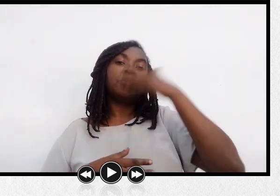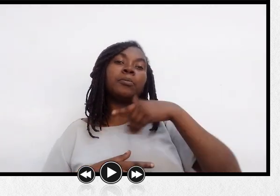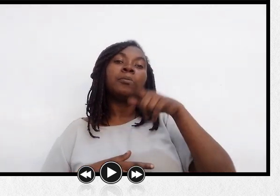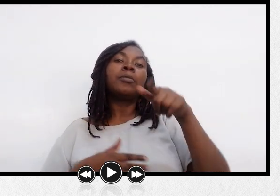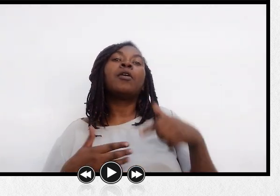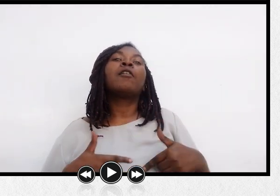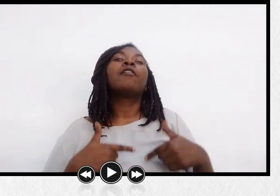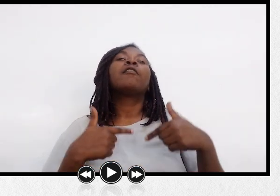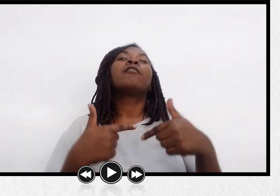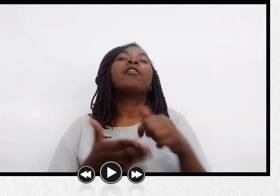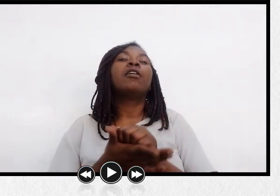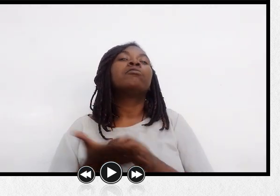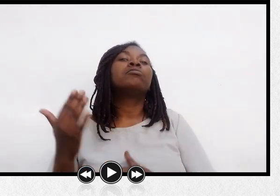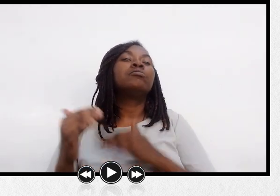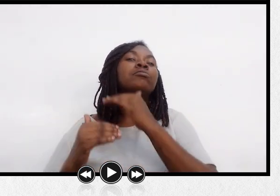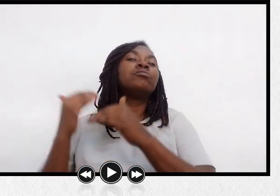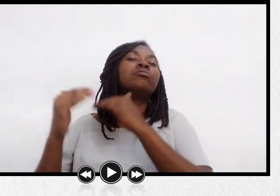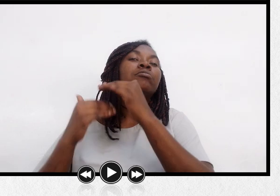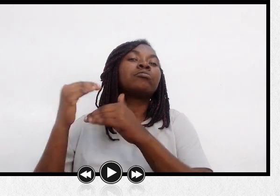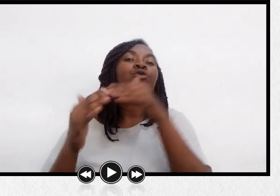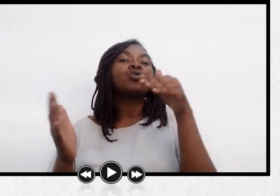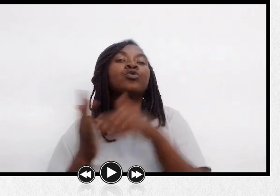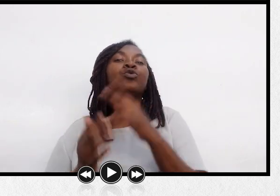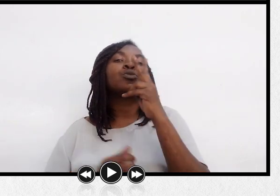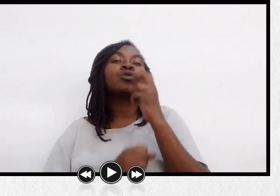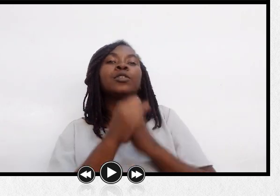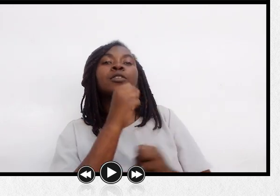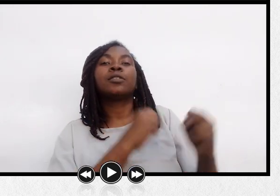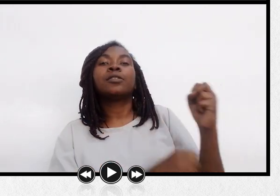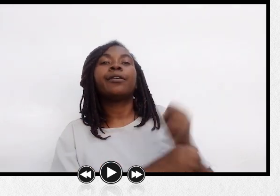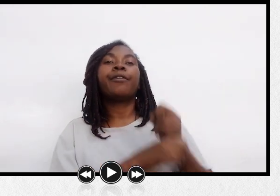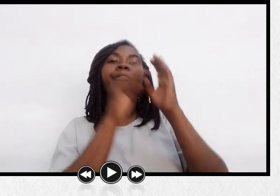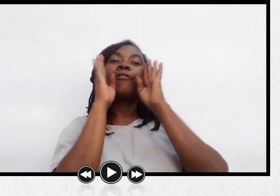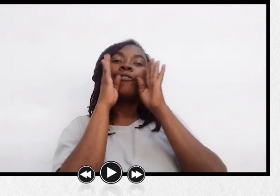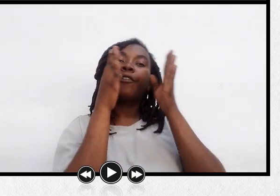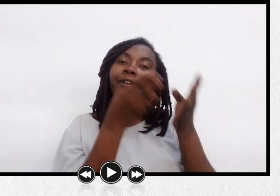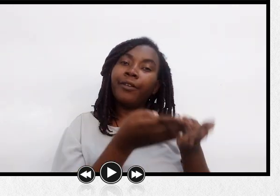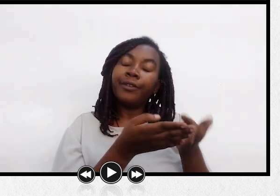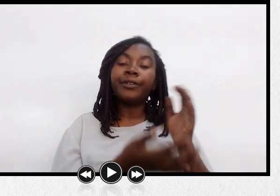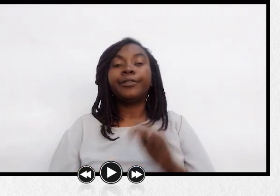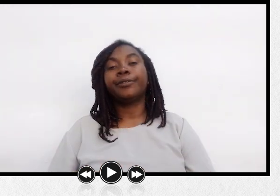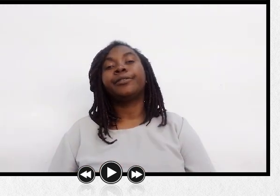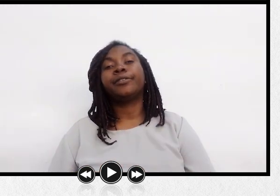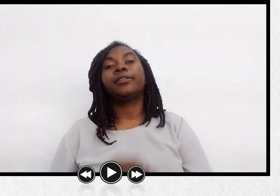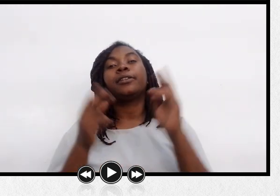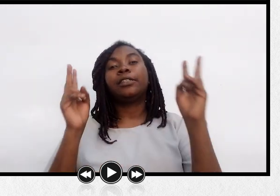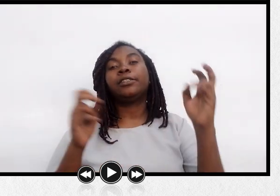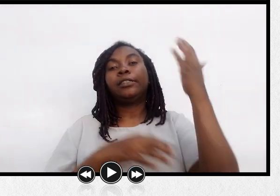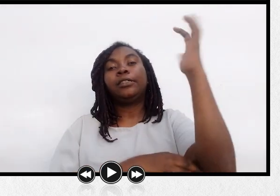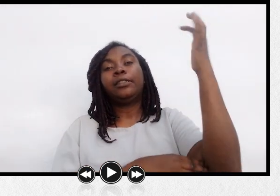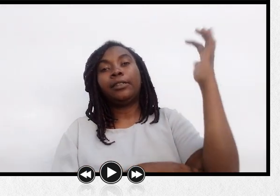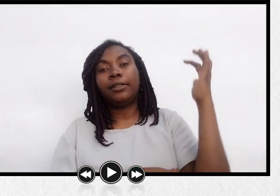ações que você desempenhou nos últimos 2 anos, focadas na questão